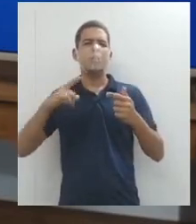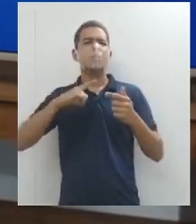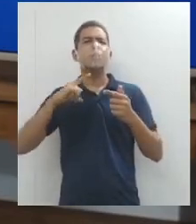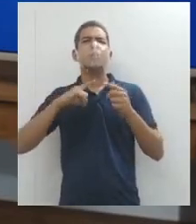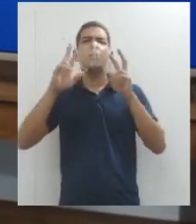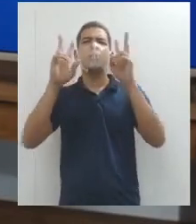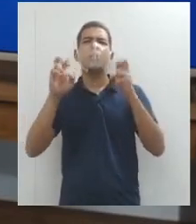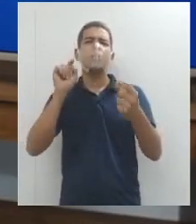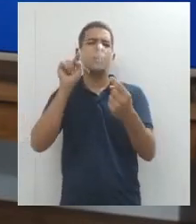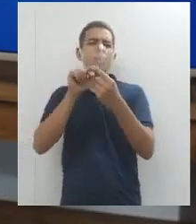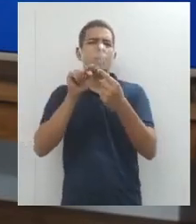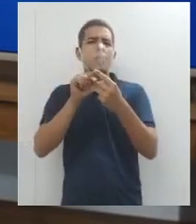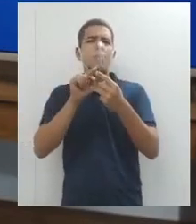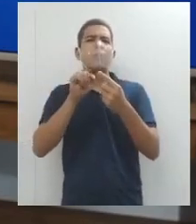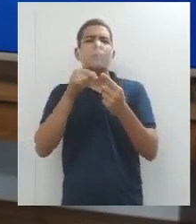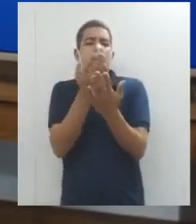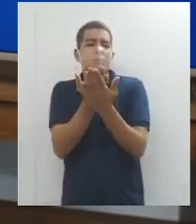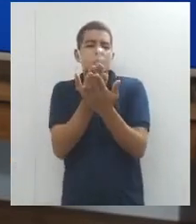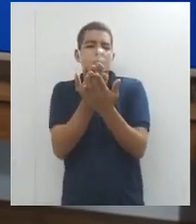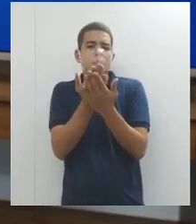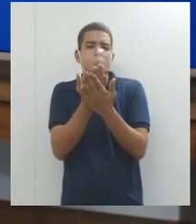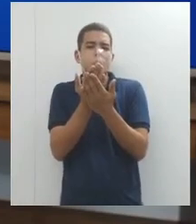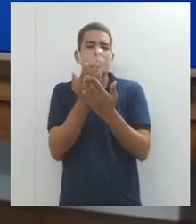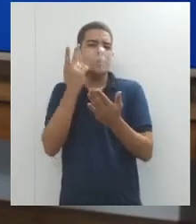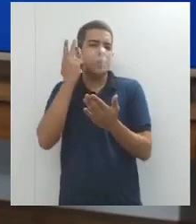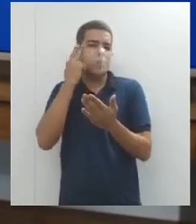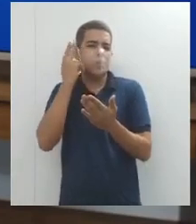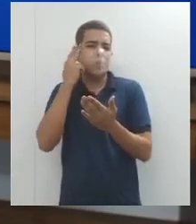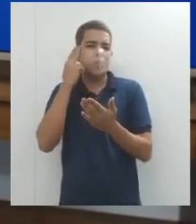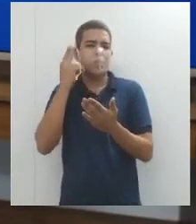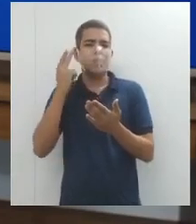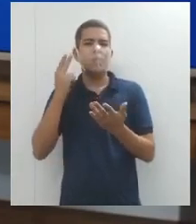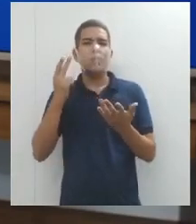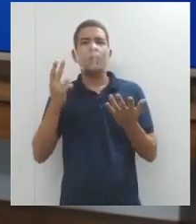recai num estudo tradicional, e isso